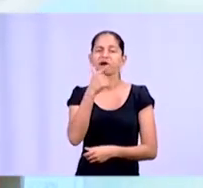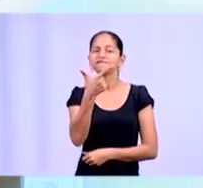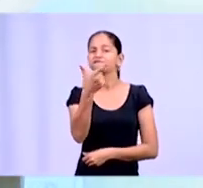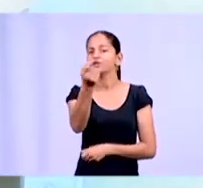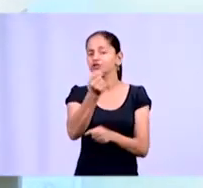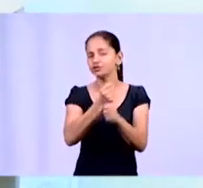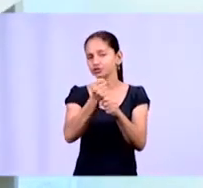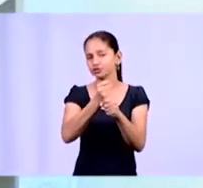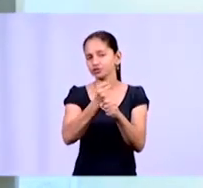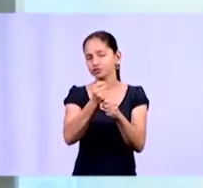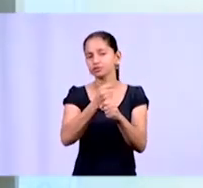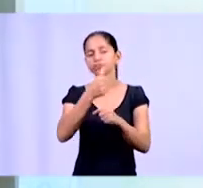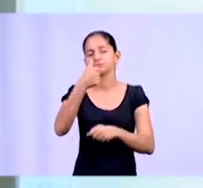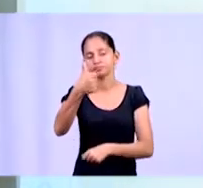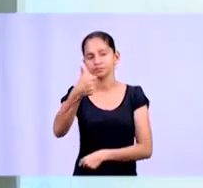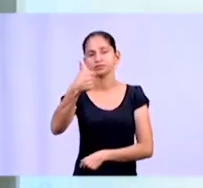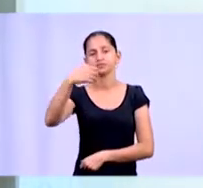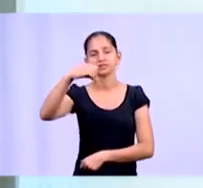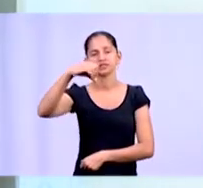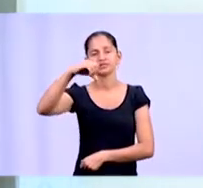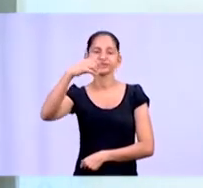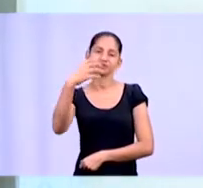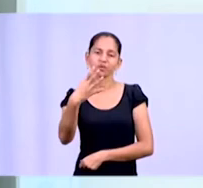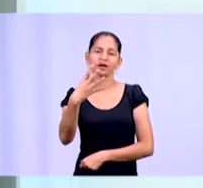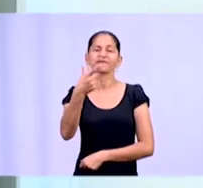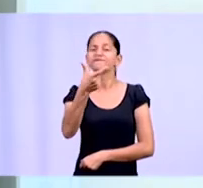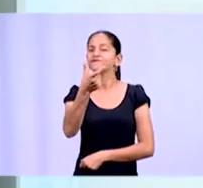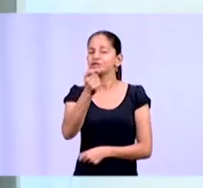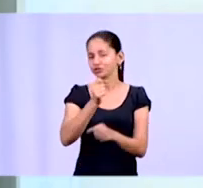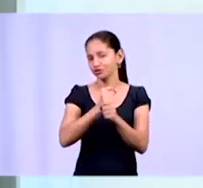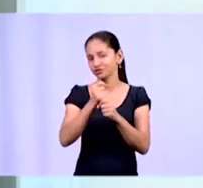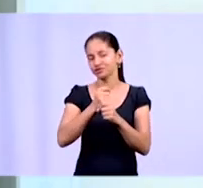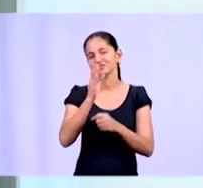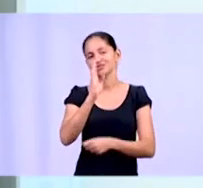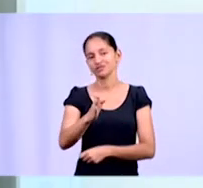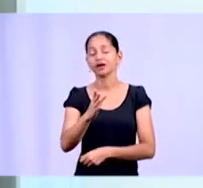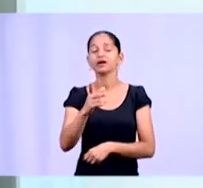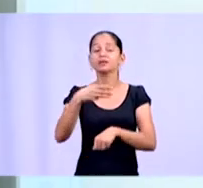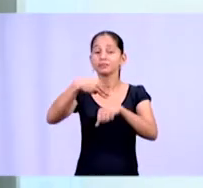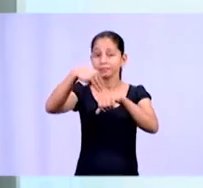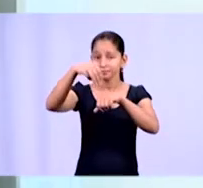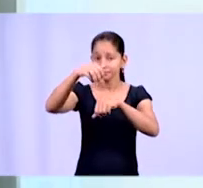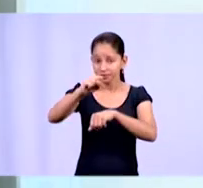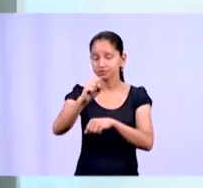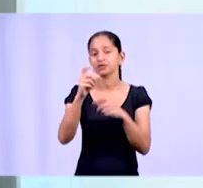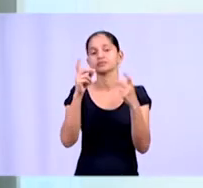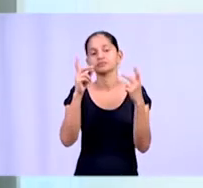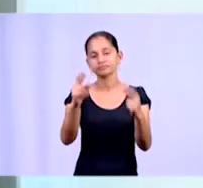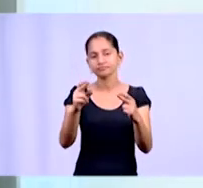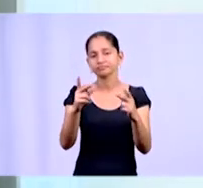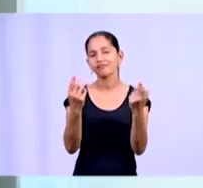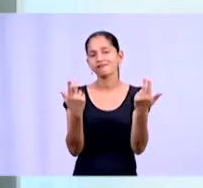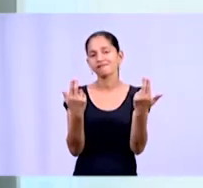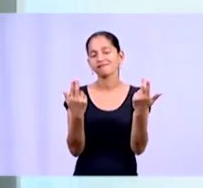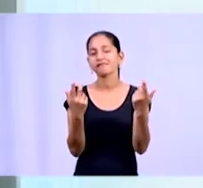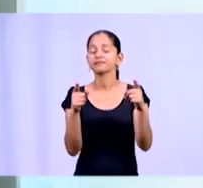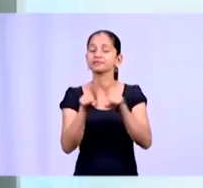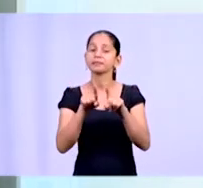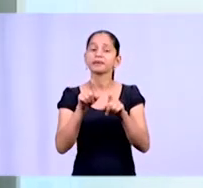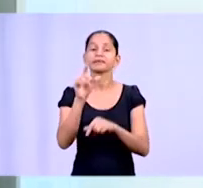formado, em 1994, quer dizer, há 20 anos atrás eu me formei. Tenho mestrado também na área de ciência da computação pela Federal de Santa